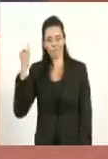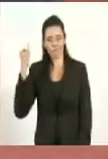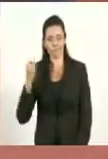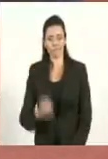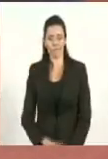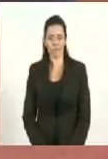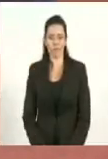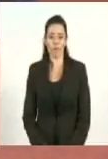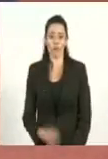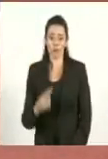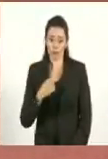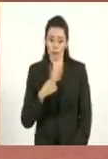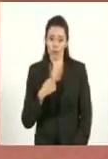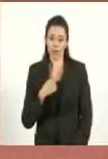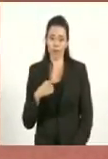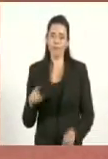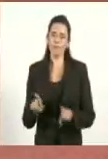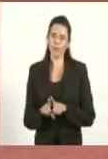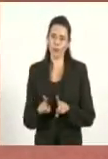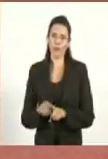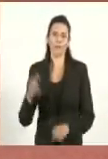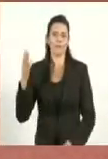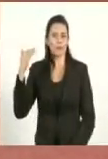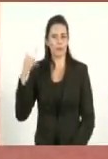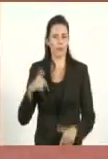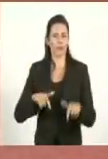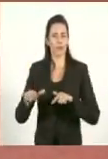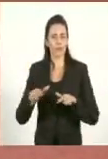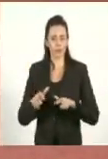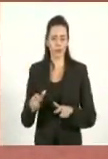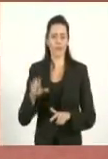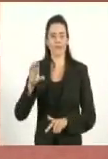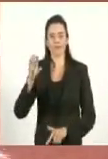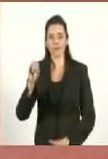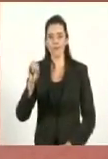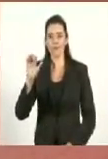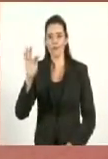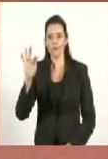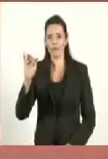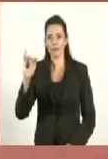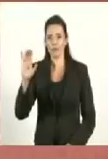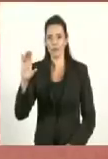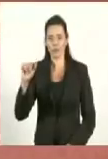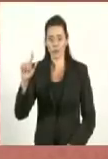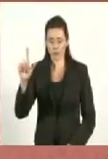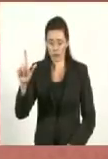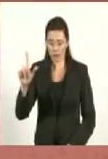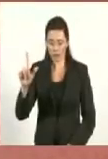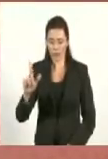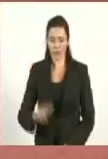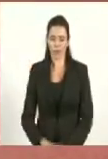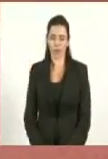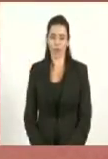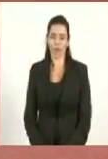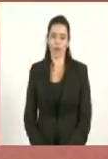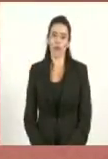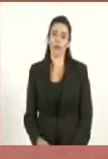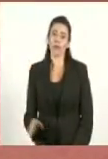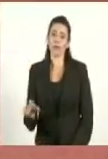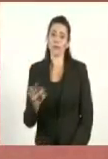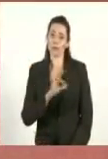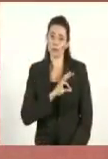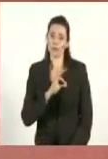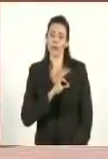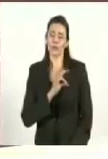oficial da reserva remunerada, fui procurado por um grupo enorme de oficiais da Polícia Militar.